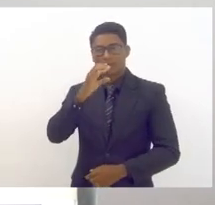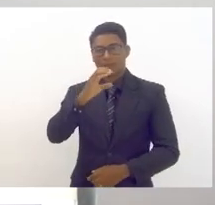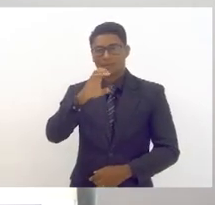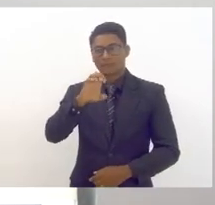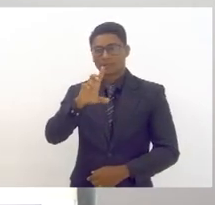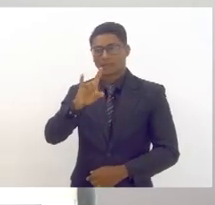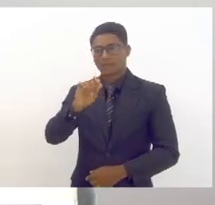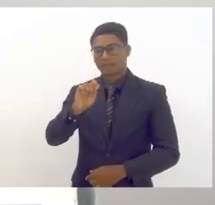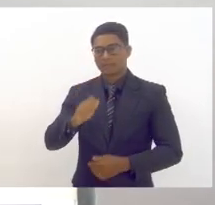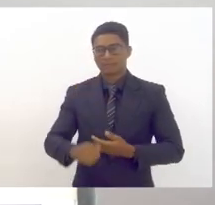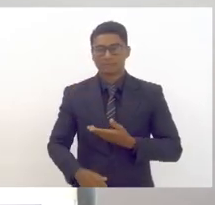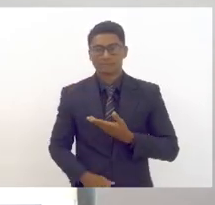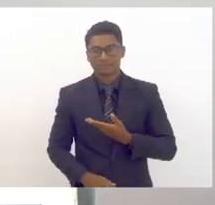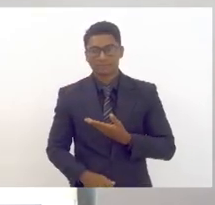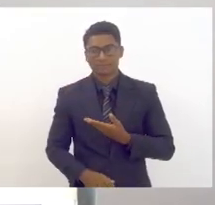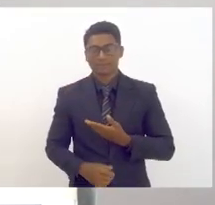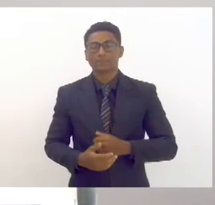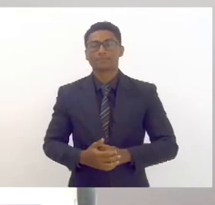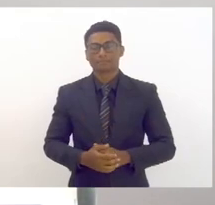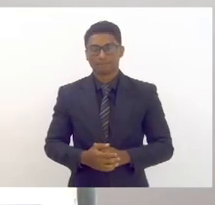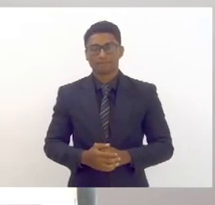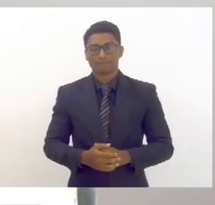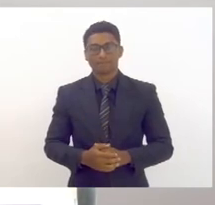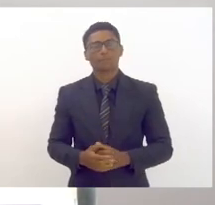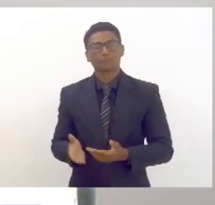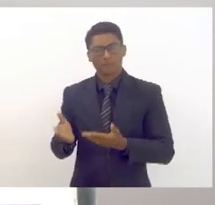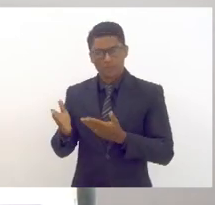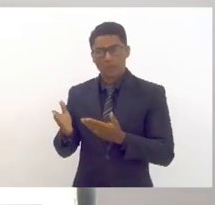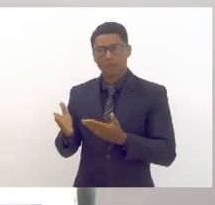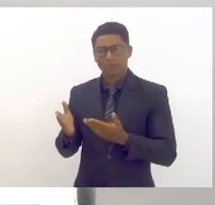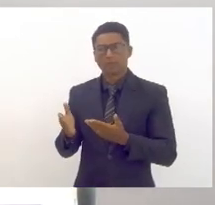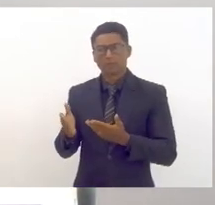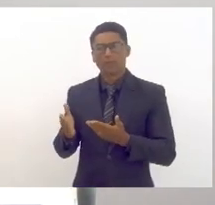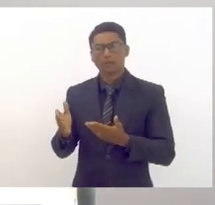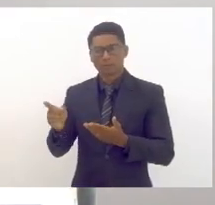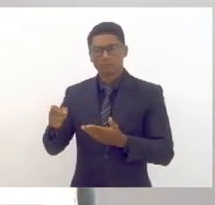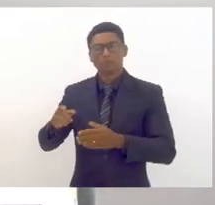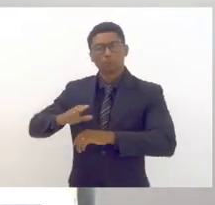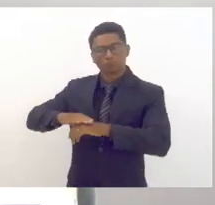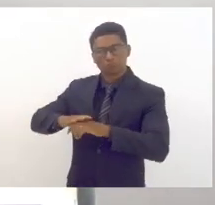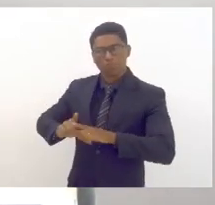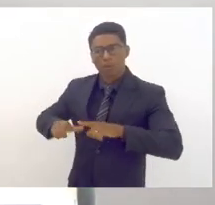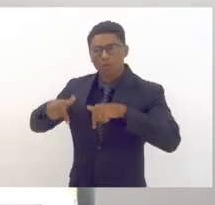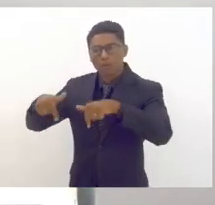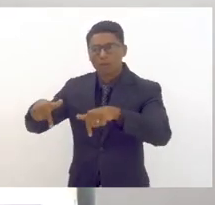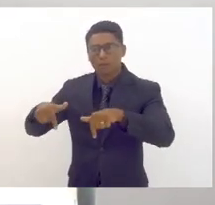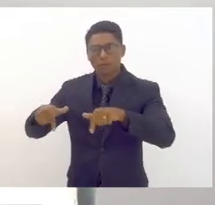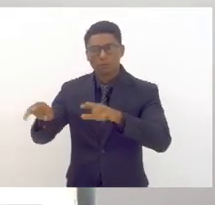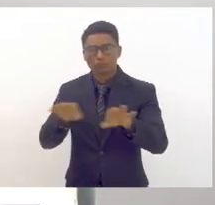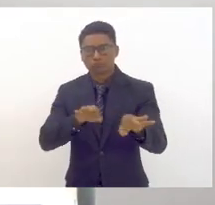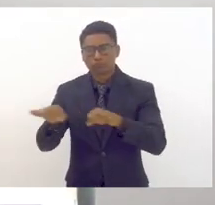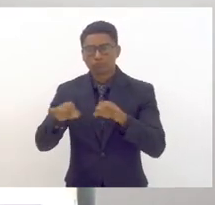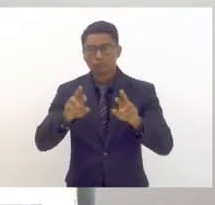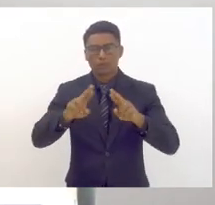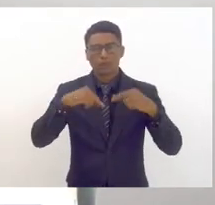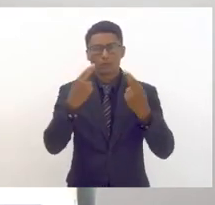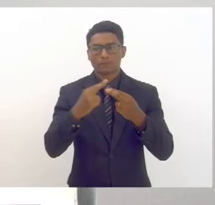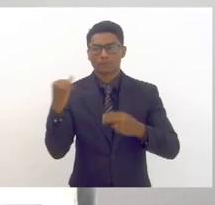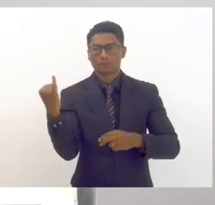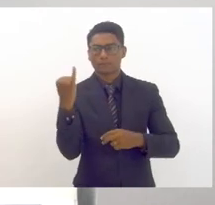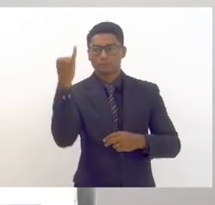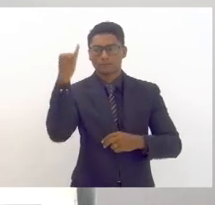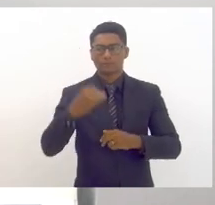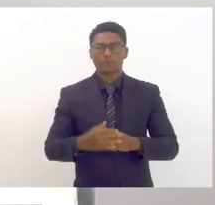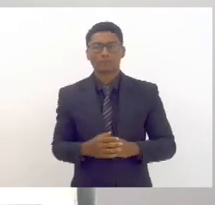qual provocou essa audiência pública tão importante. E se faz presente aqui